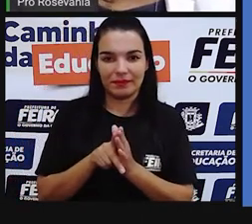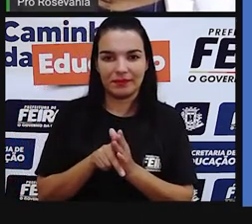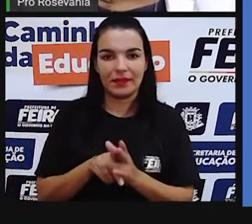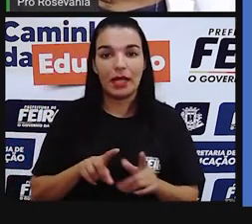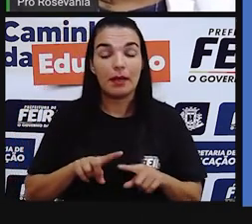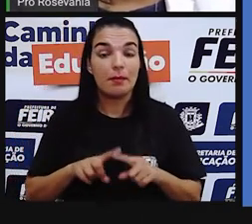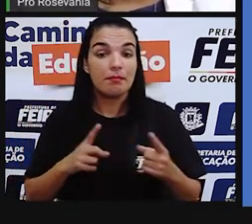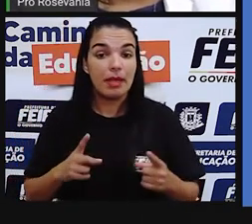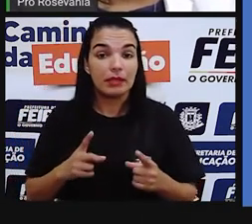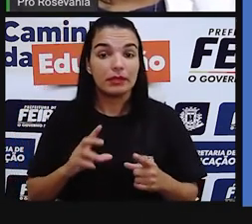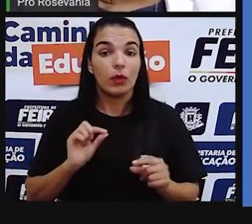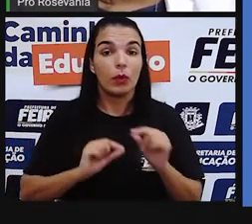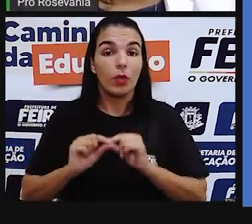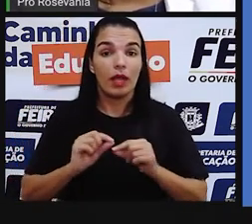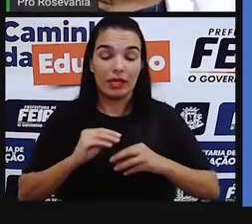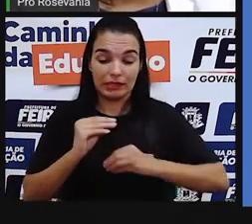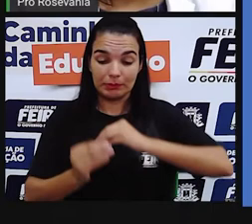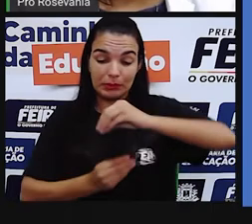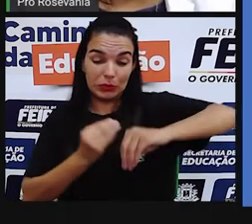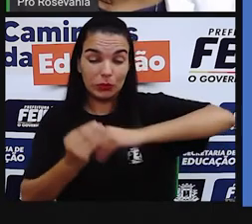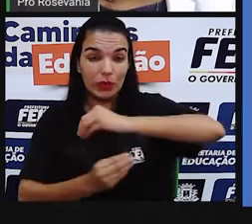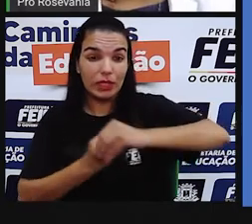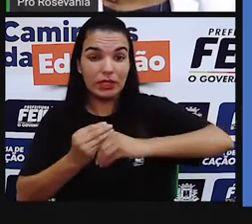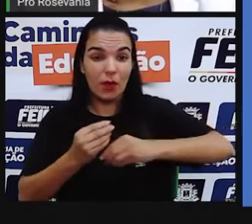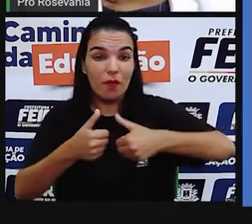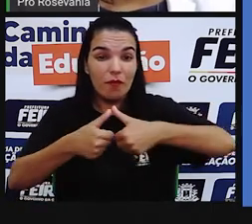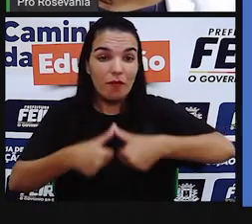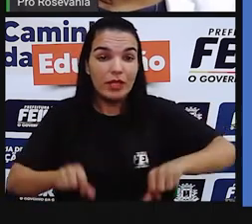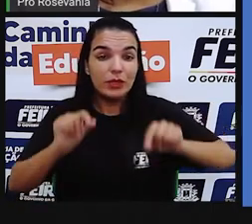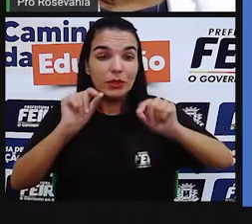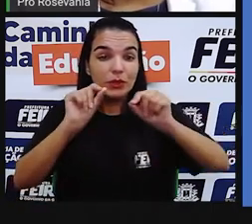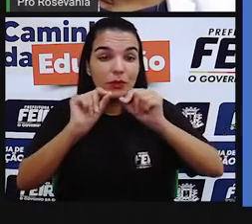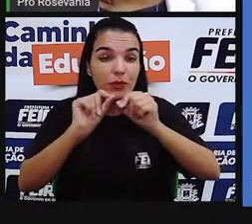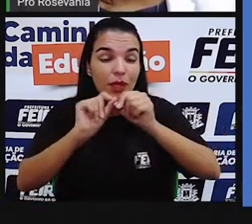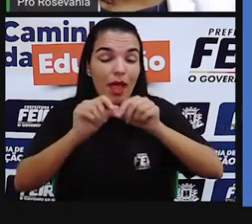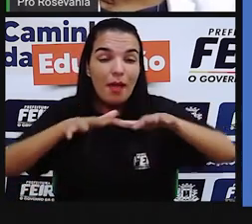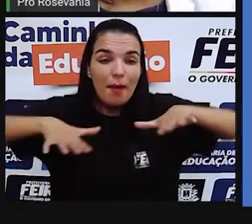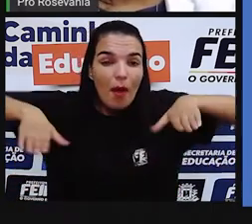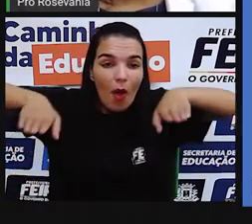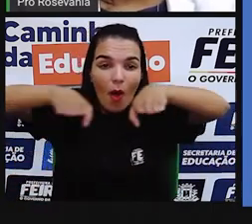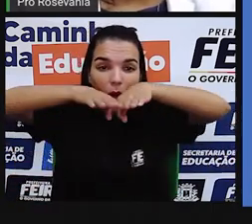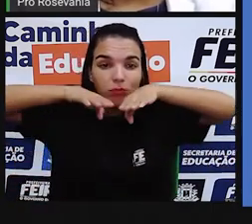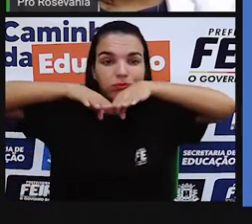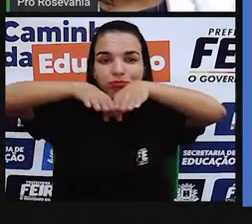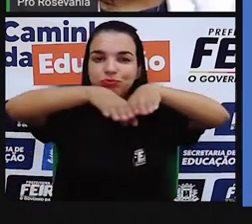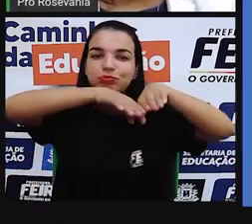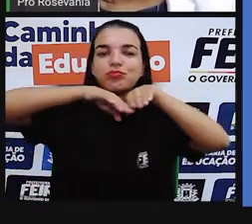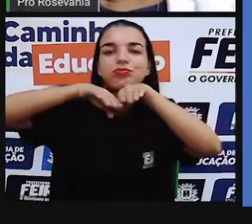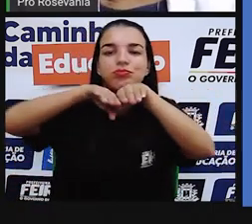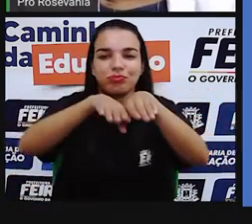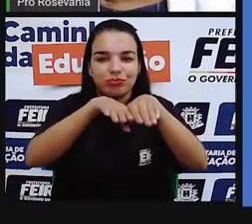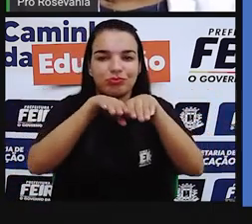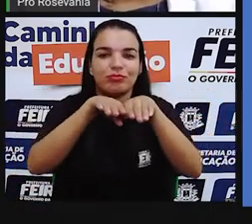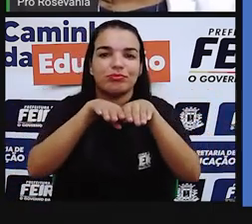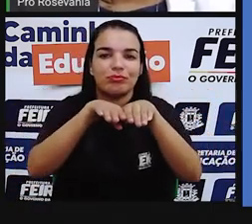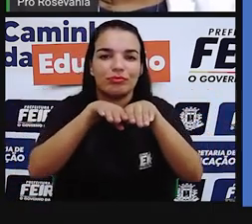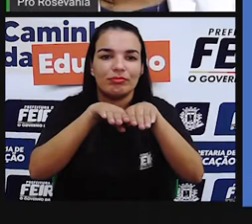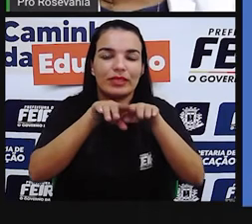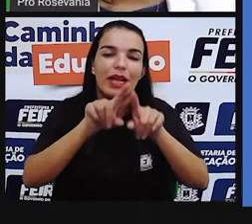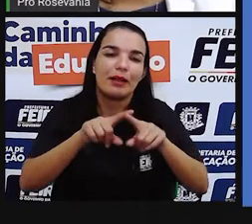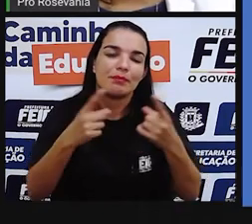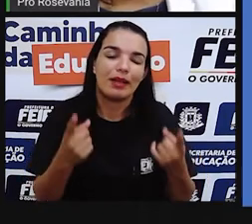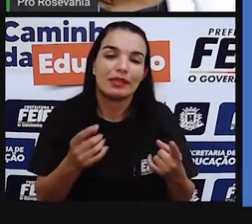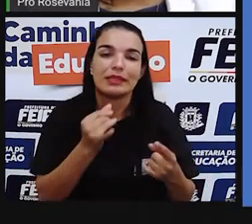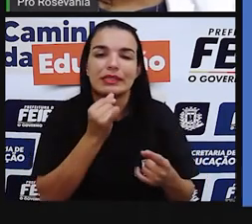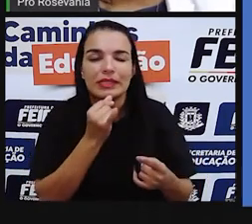né, homogeneizou essa diversidade. E as mutações responsáveis, né, por doenças entre as